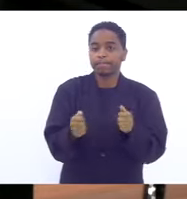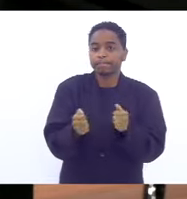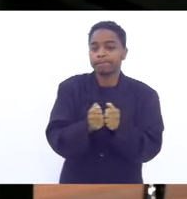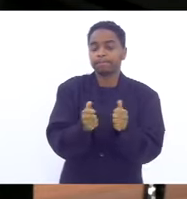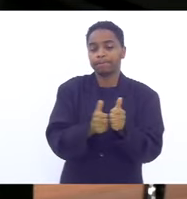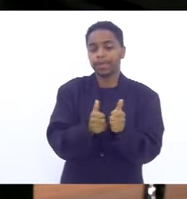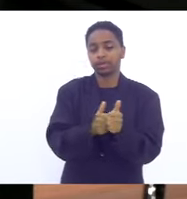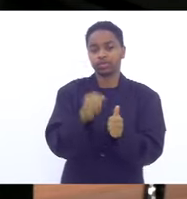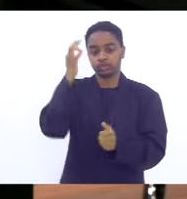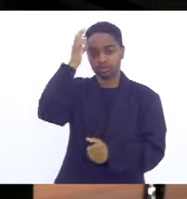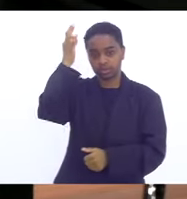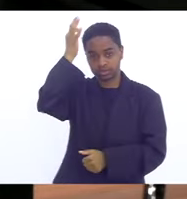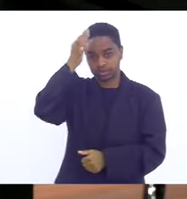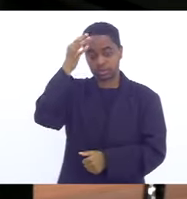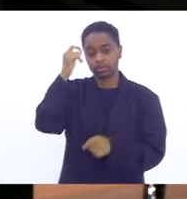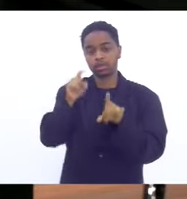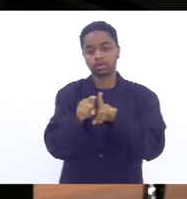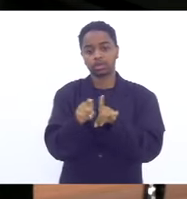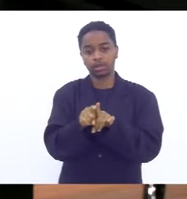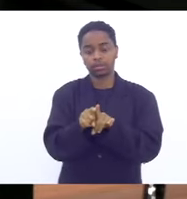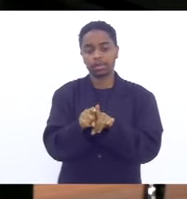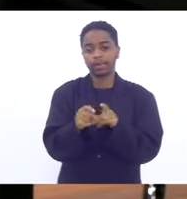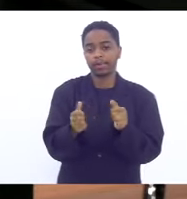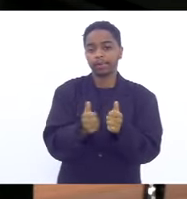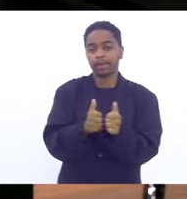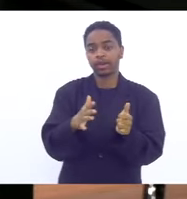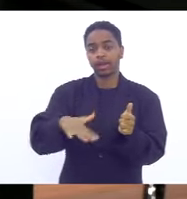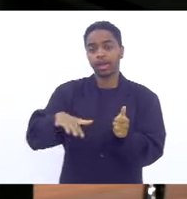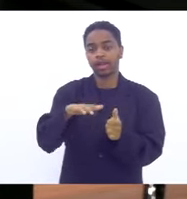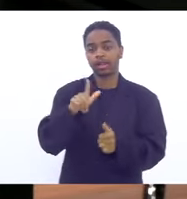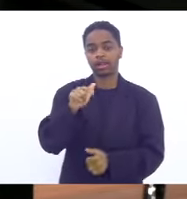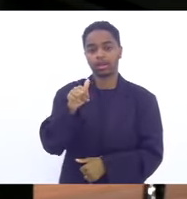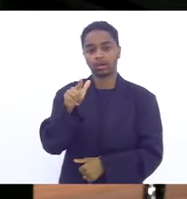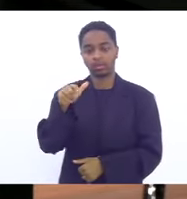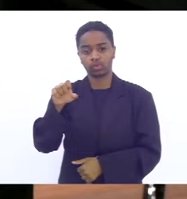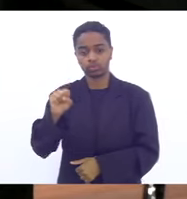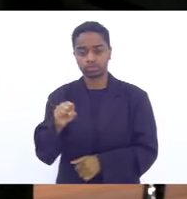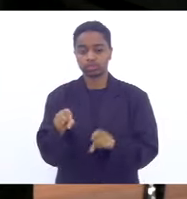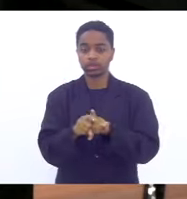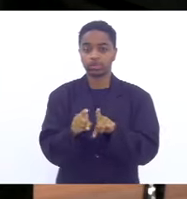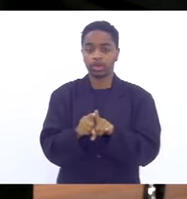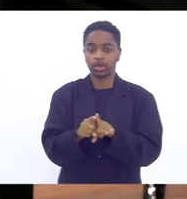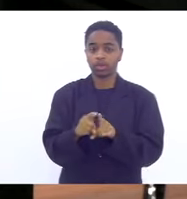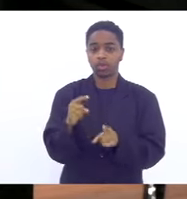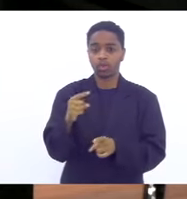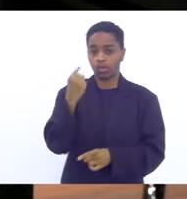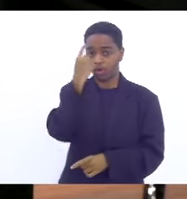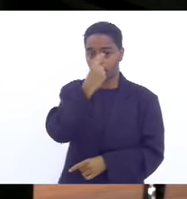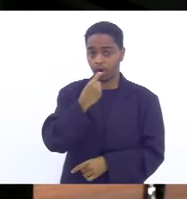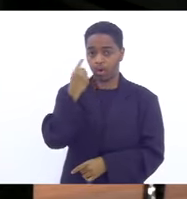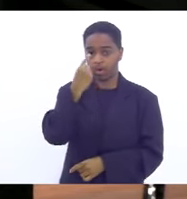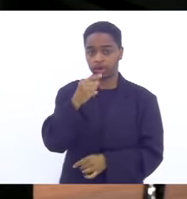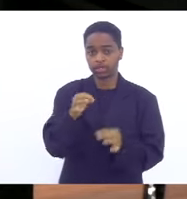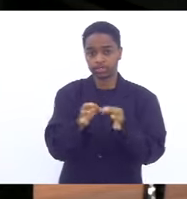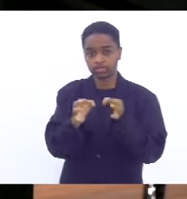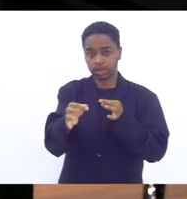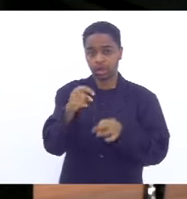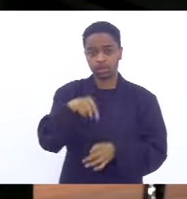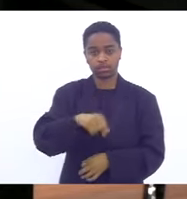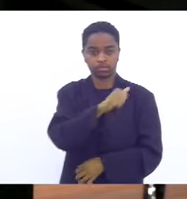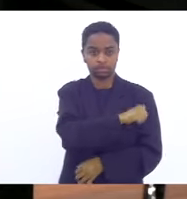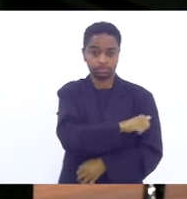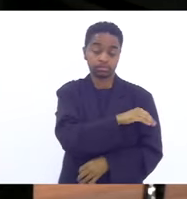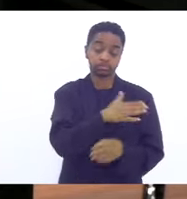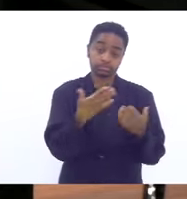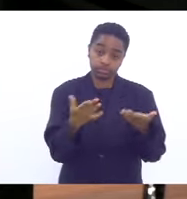da Serra Fluminense, a 1h ali da região dos Lagos, a 1h aqui da cidade do Rio de Janeiro. Então, nós vamos